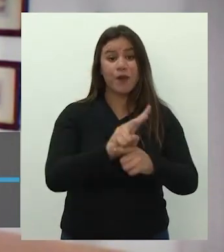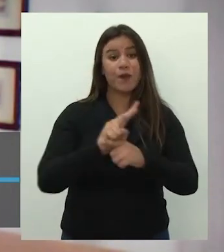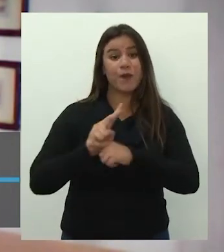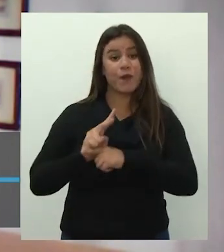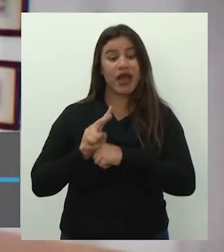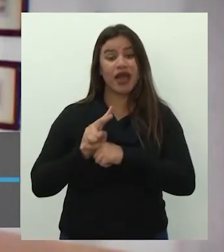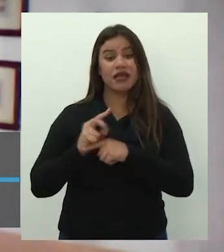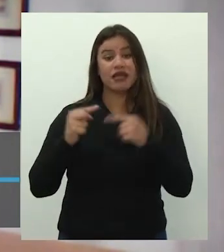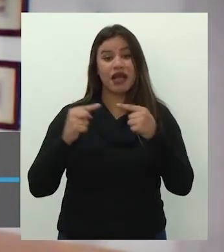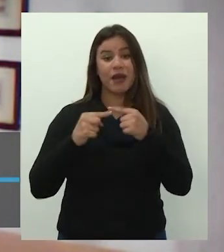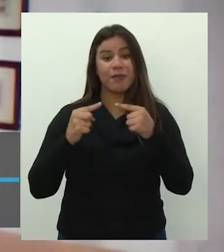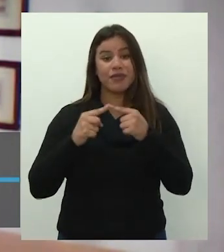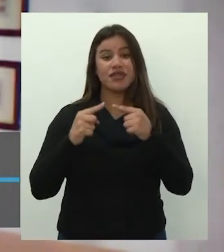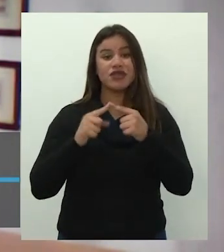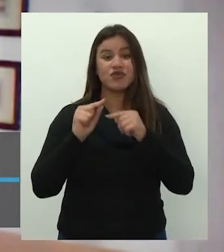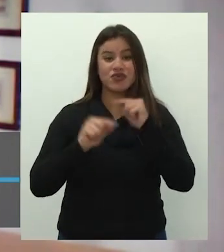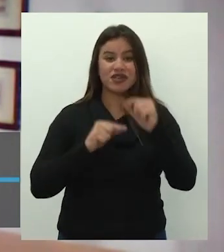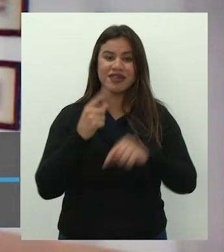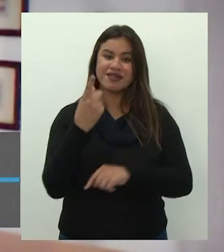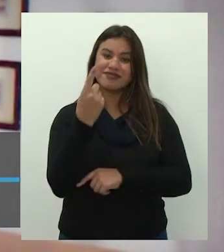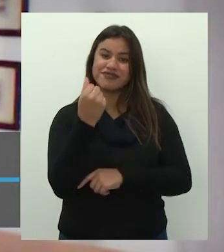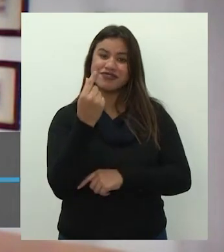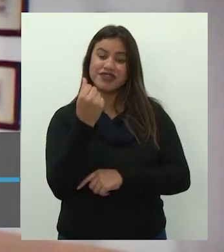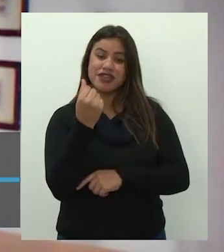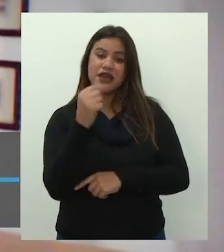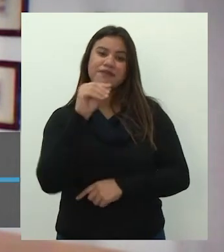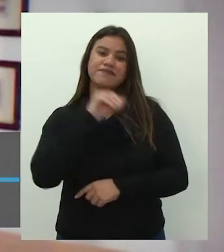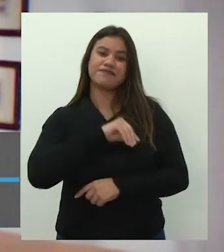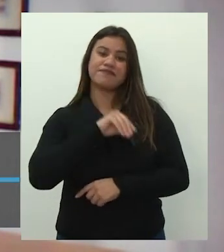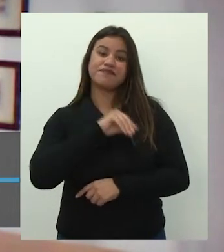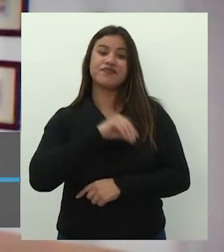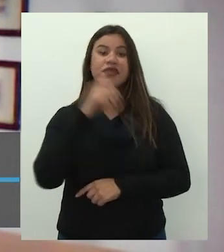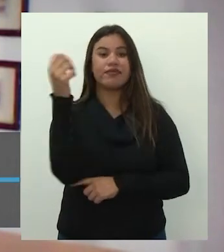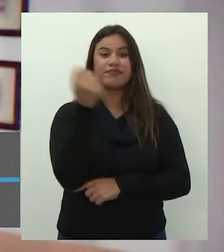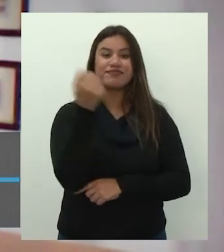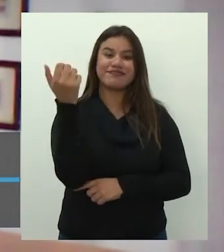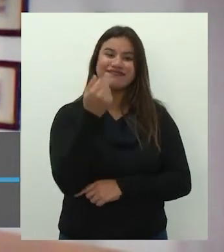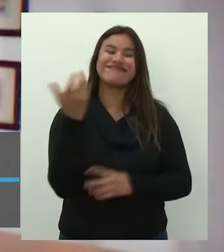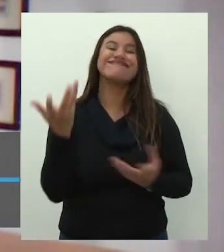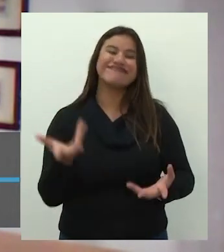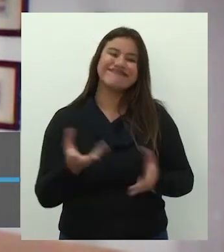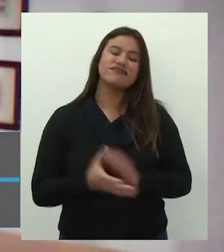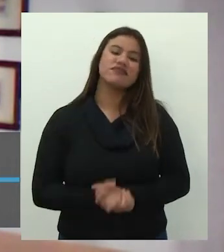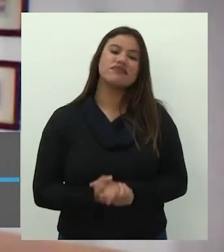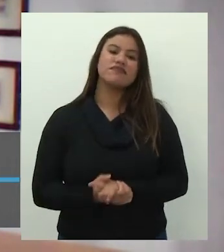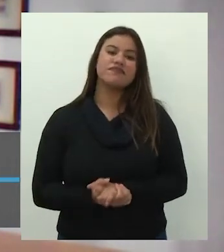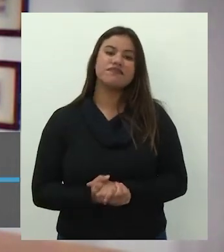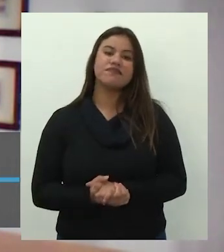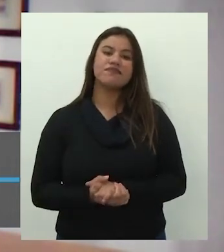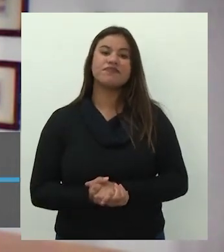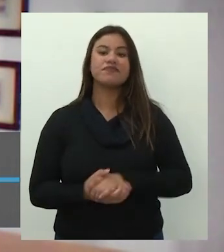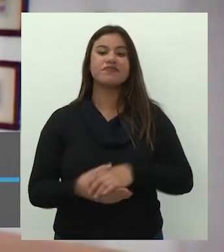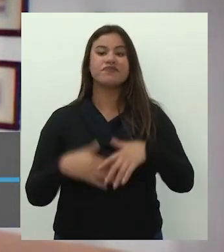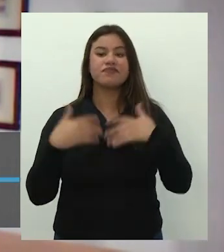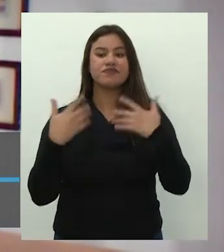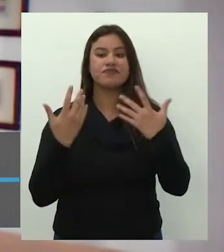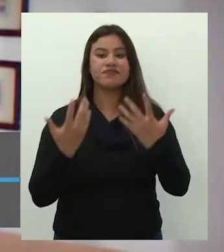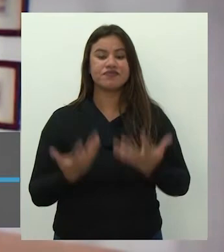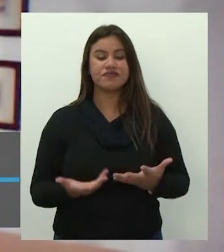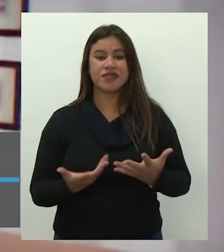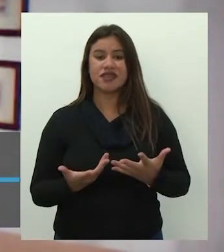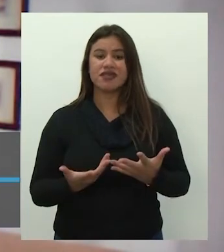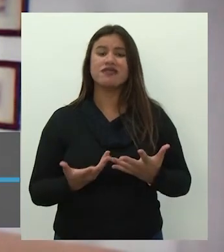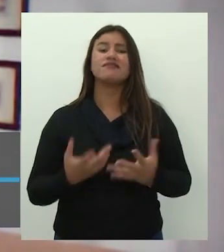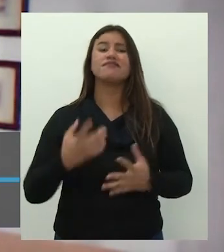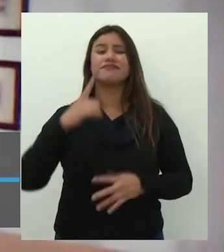é descontado diretamente da aposentadoria dessa pessoa. Então, isso é uma coisa